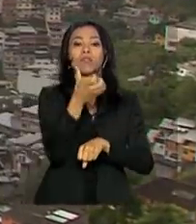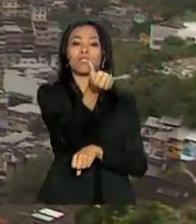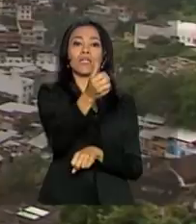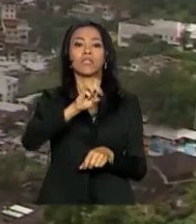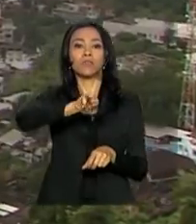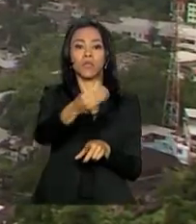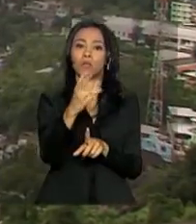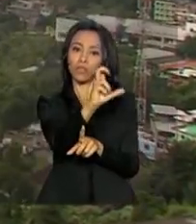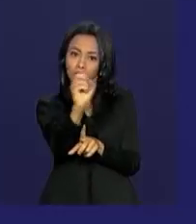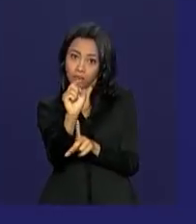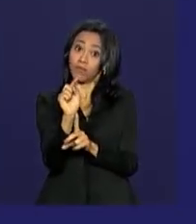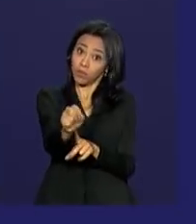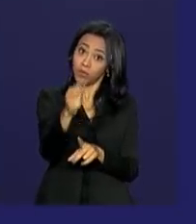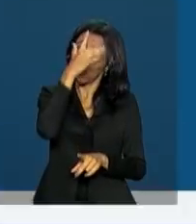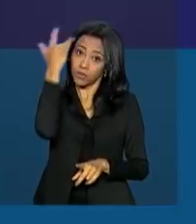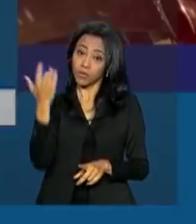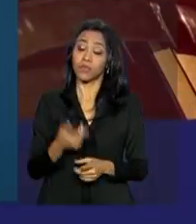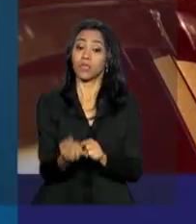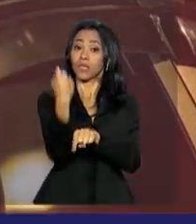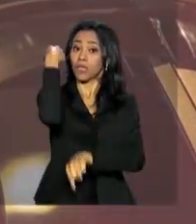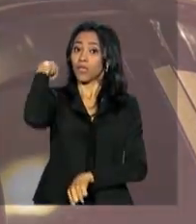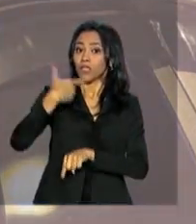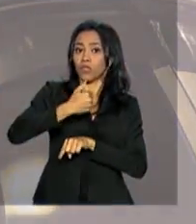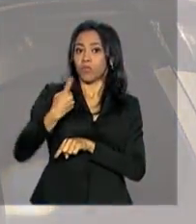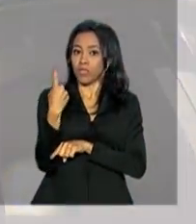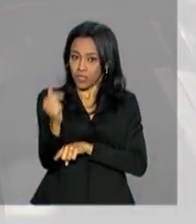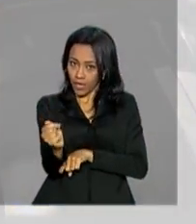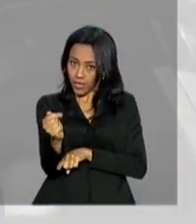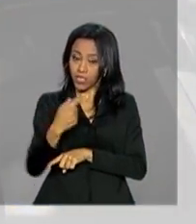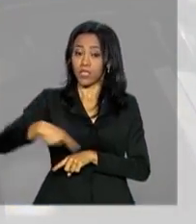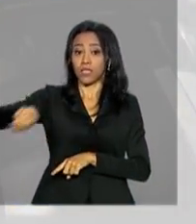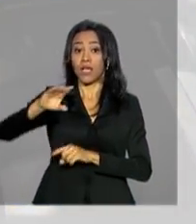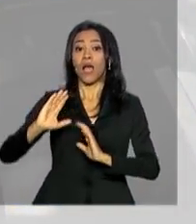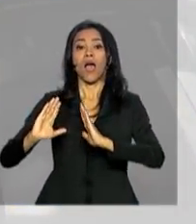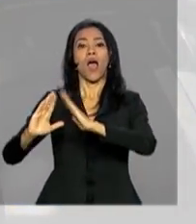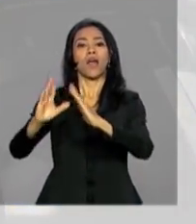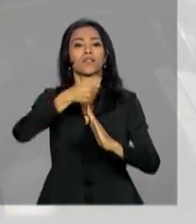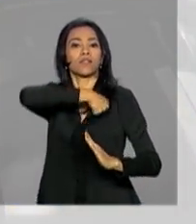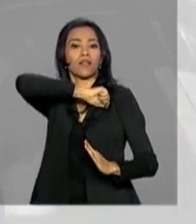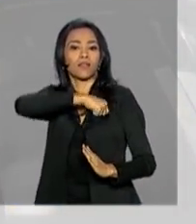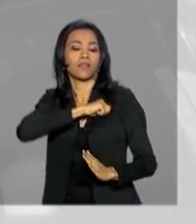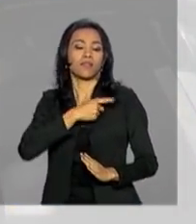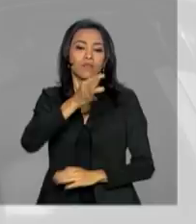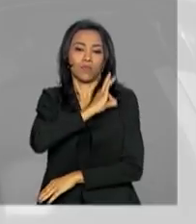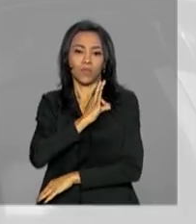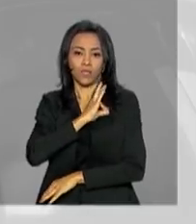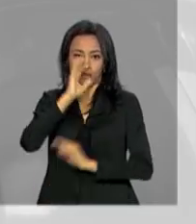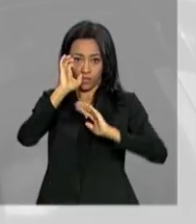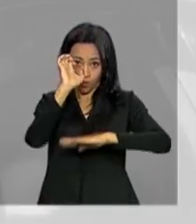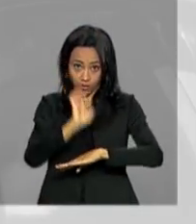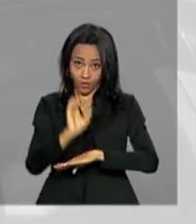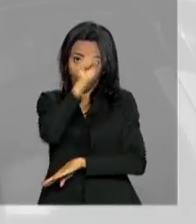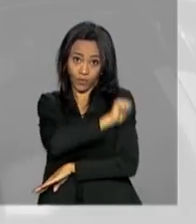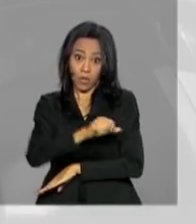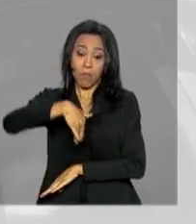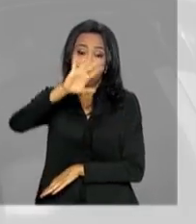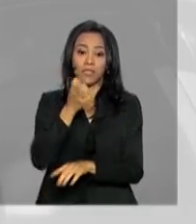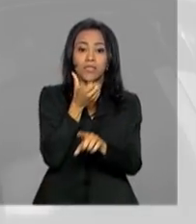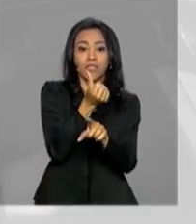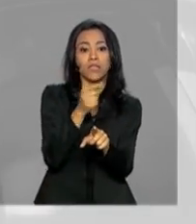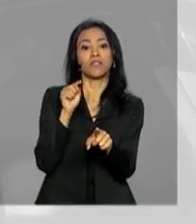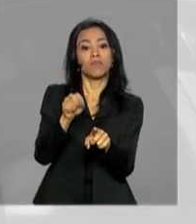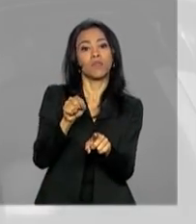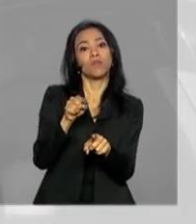milhões e meio de pessoas. Em 2017, as delegacias de polícia do estado do Rio registraram mais de